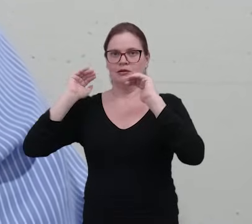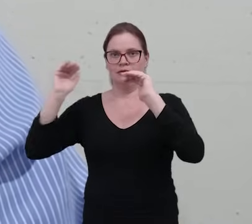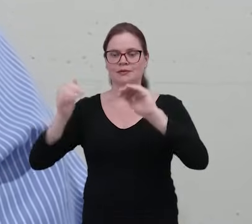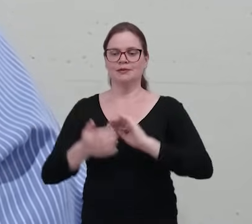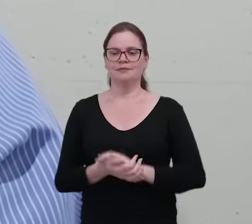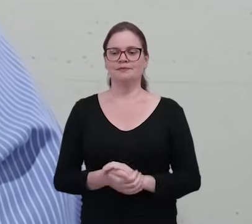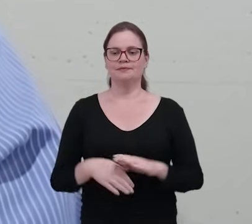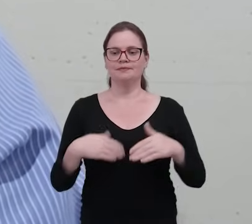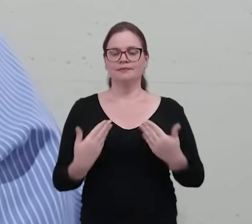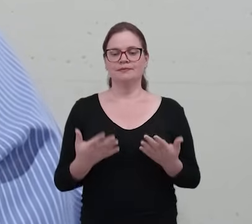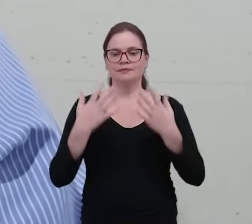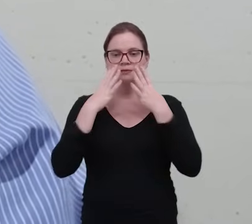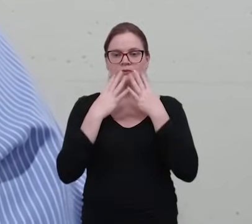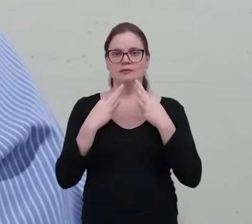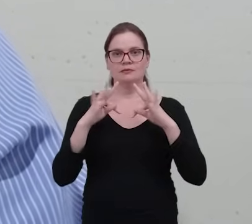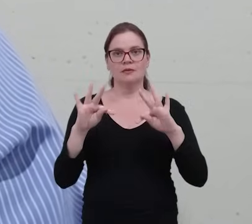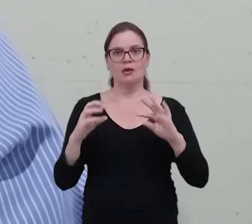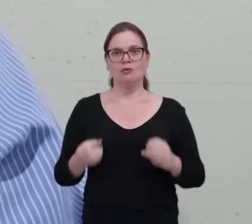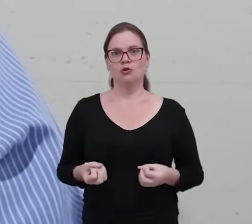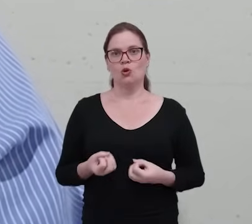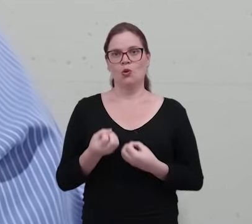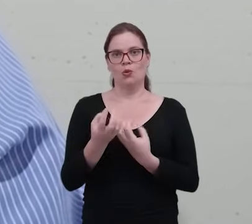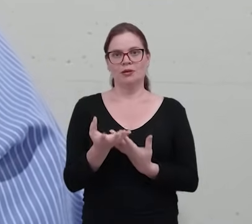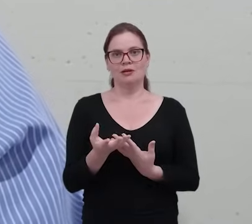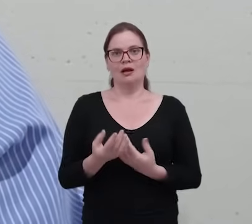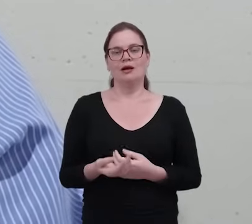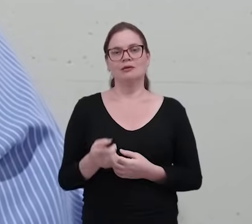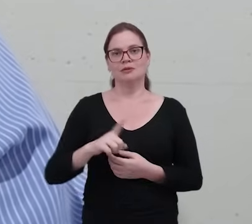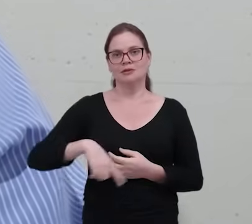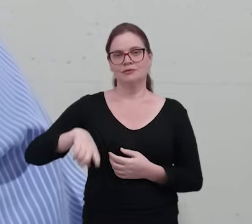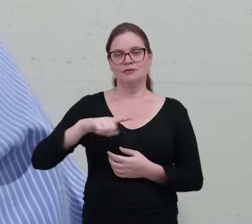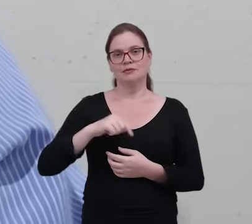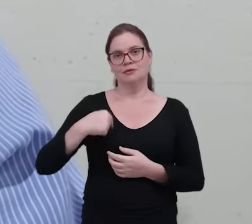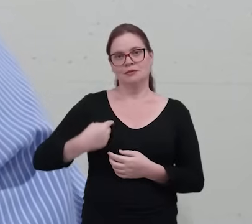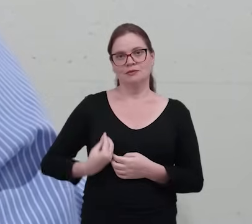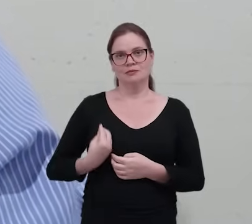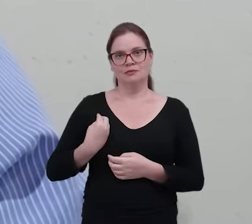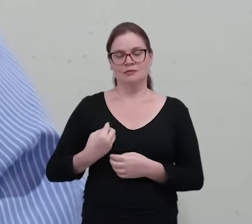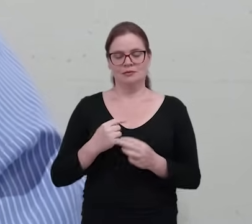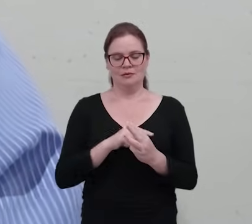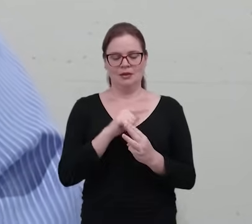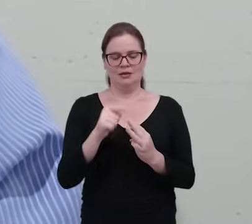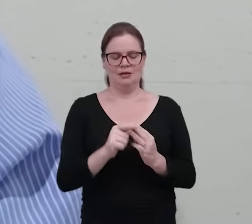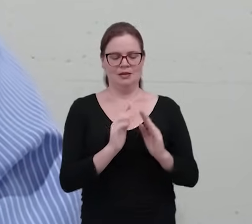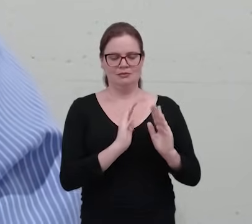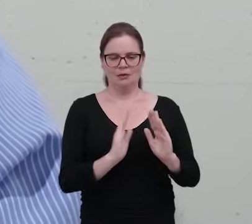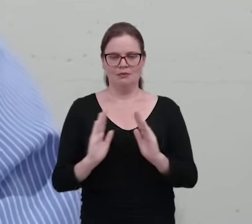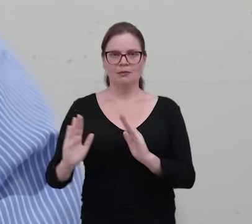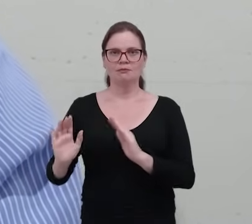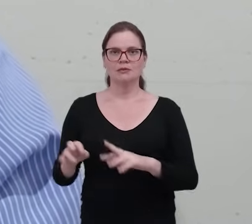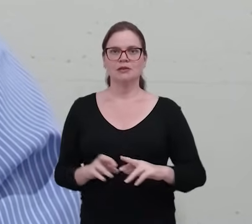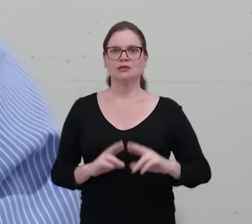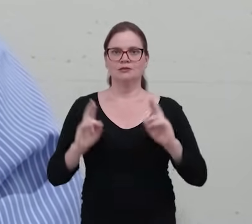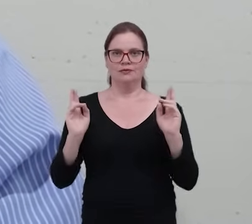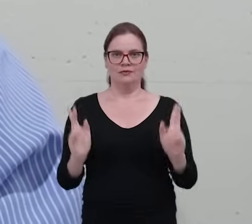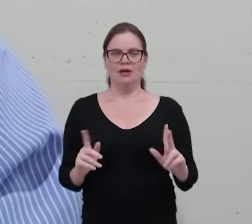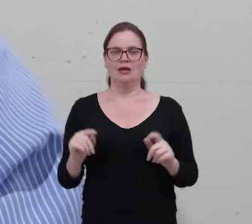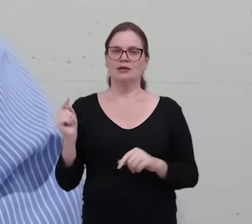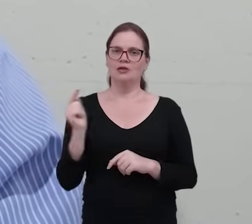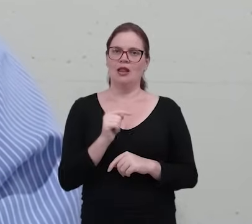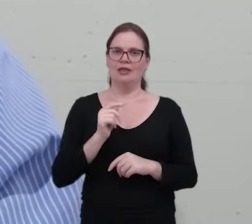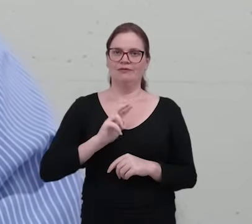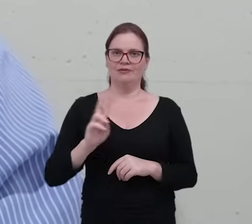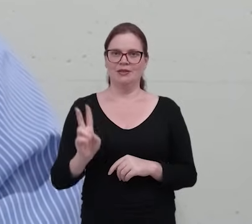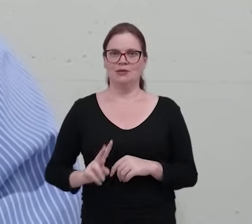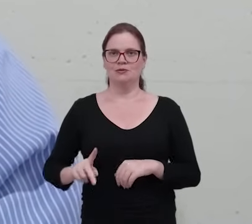ouvida. Então, esse é o testemunho que eu posso dar de ter participado em 3 momentos bem distintos